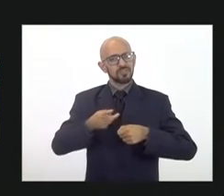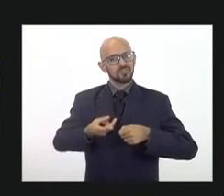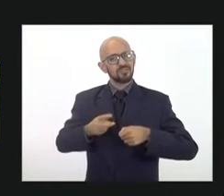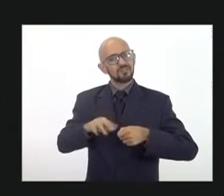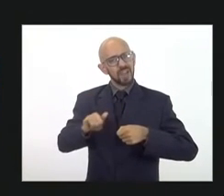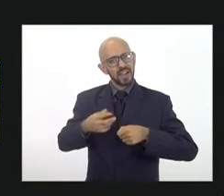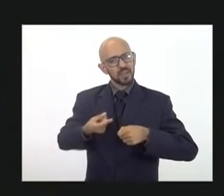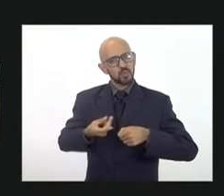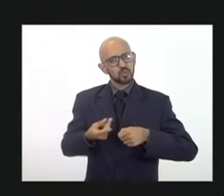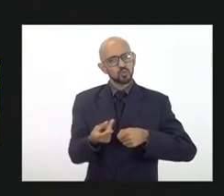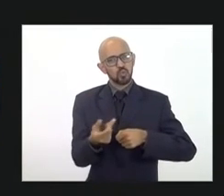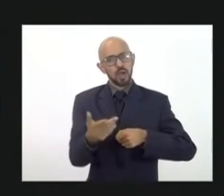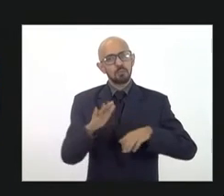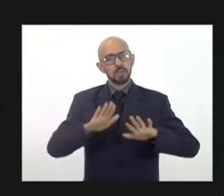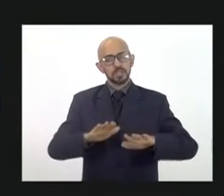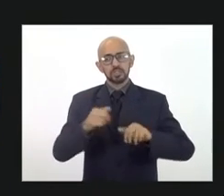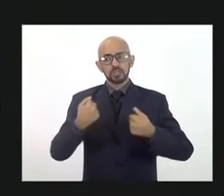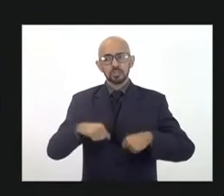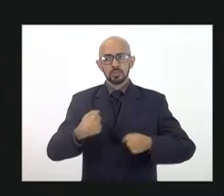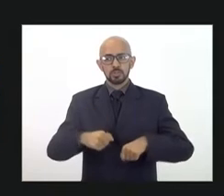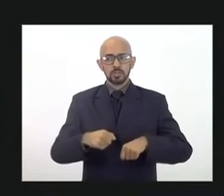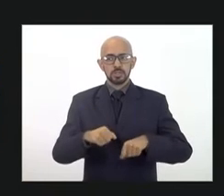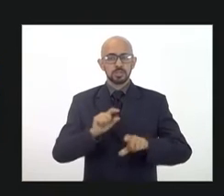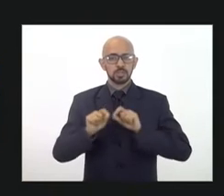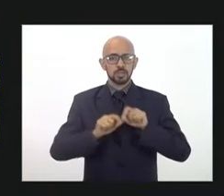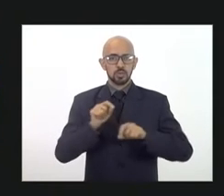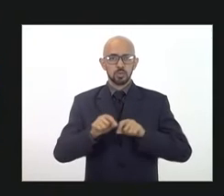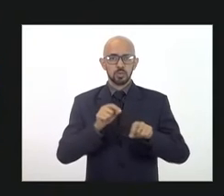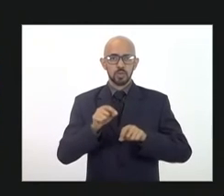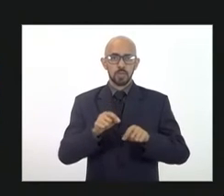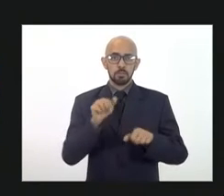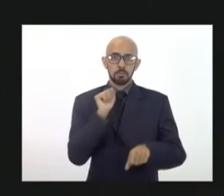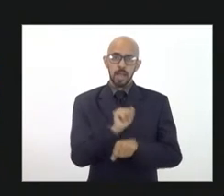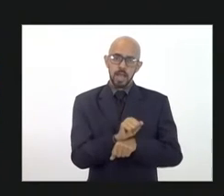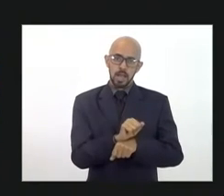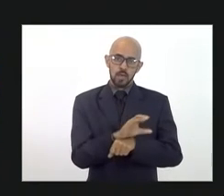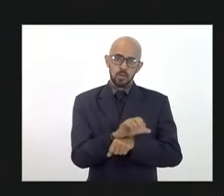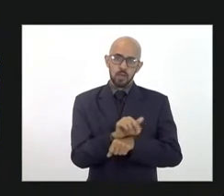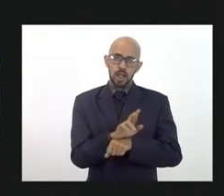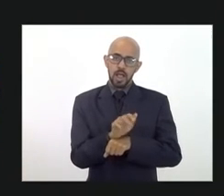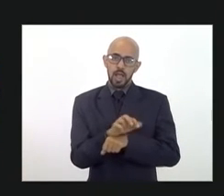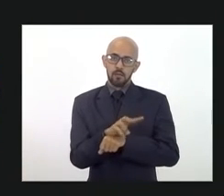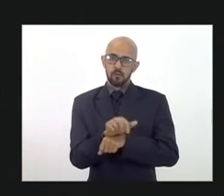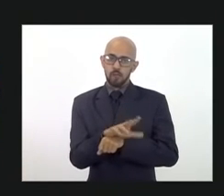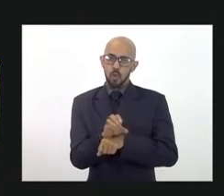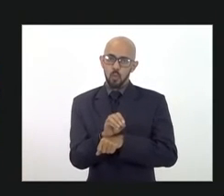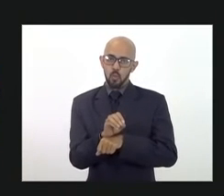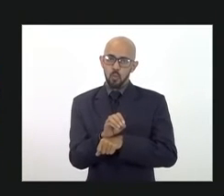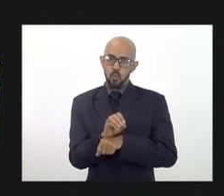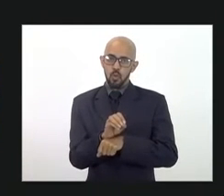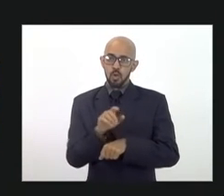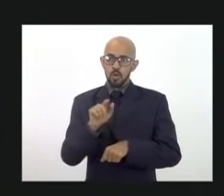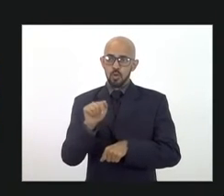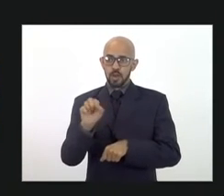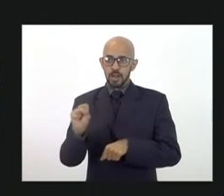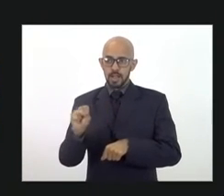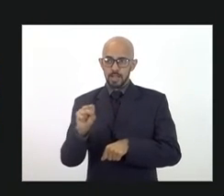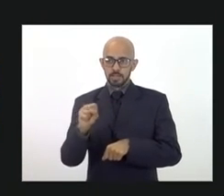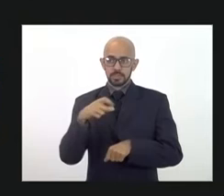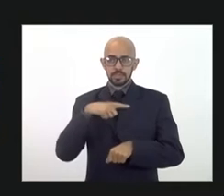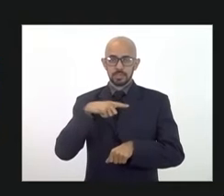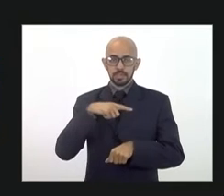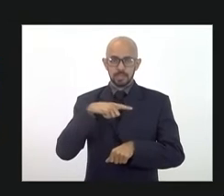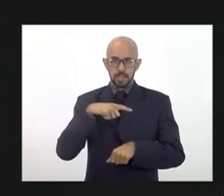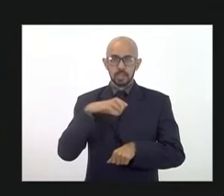né? Mas precisa neutralizar a emissão de carbono dessa cadeia. O gás é um combustível fóssil de baixo teor de carbono,